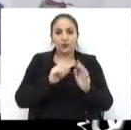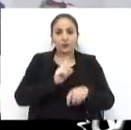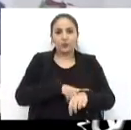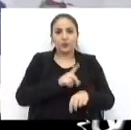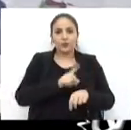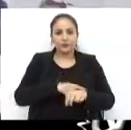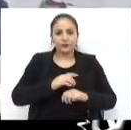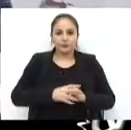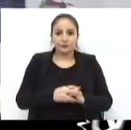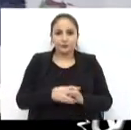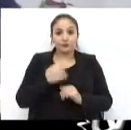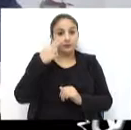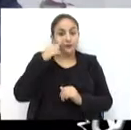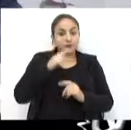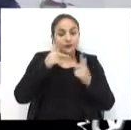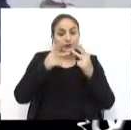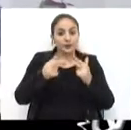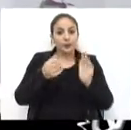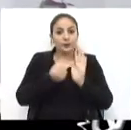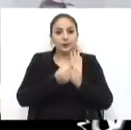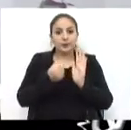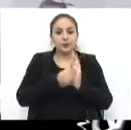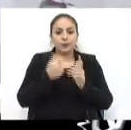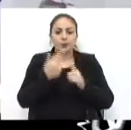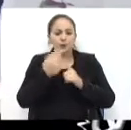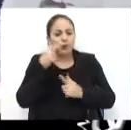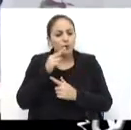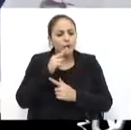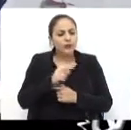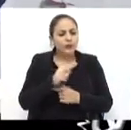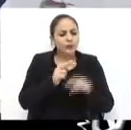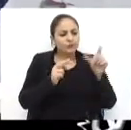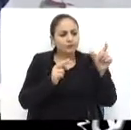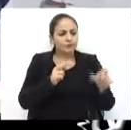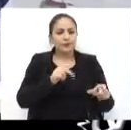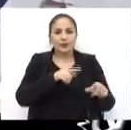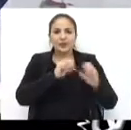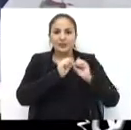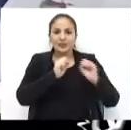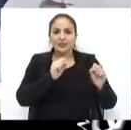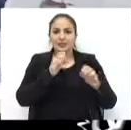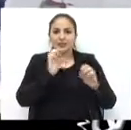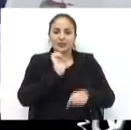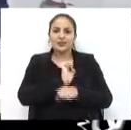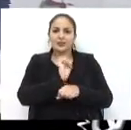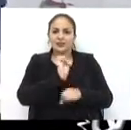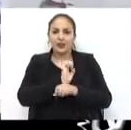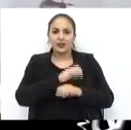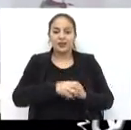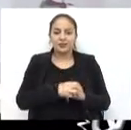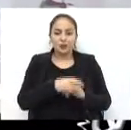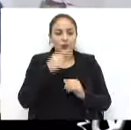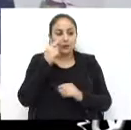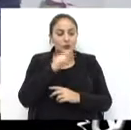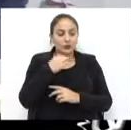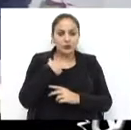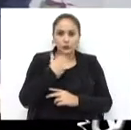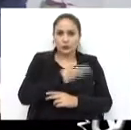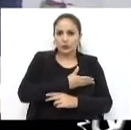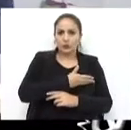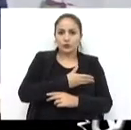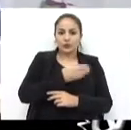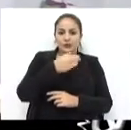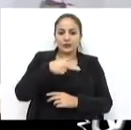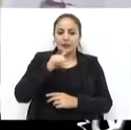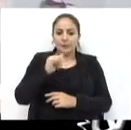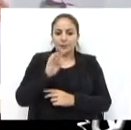Carlos Miguel. E eu vejo como um sinal, porque olhando o próprio secretário de Estado, César Schimmer, olhando o nosso comandante aqui,